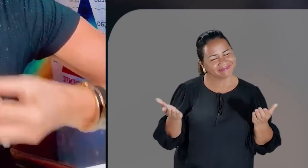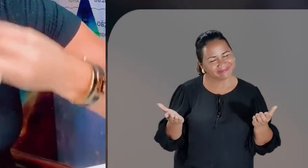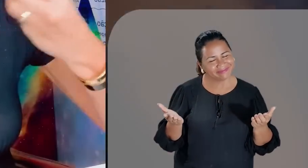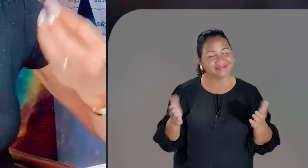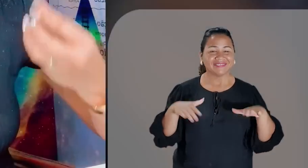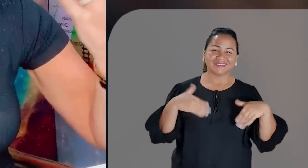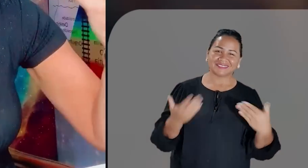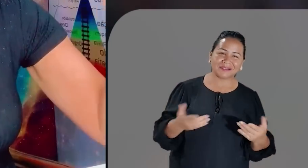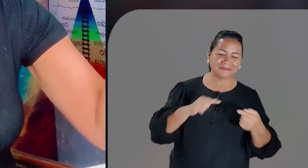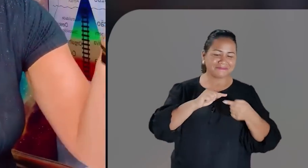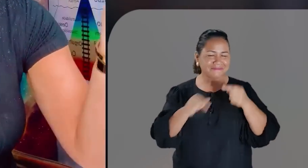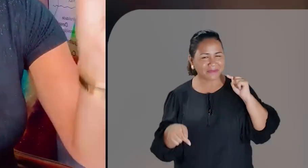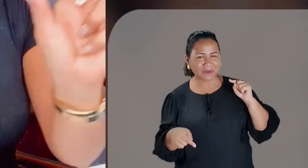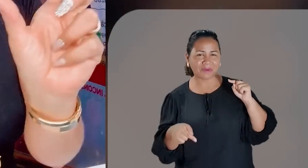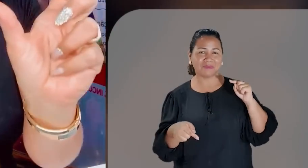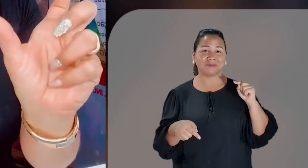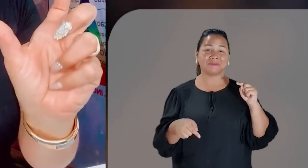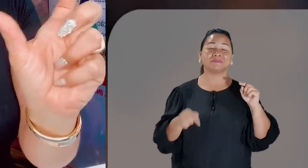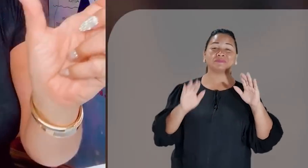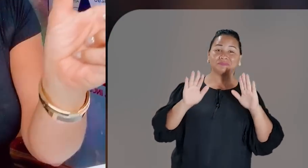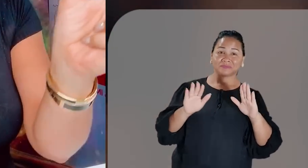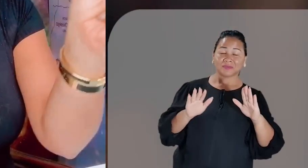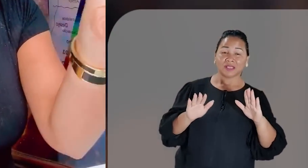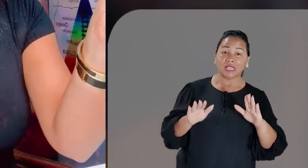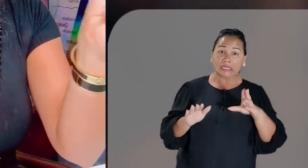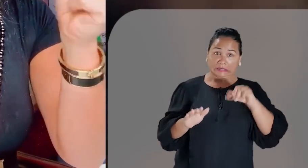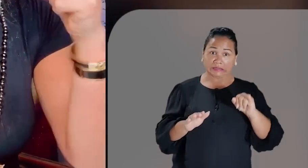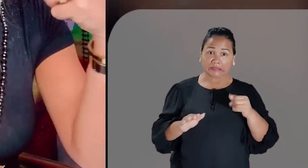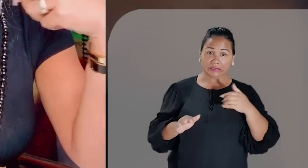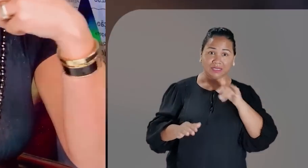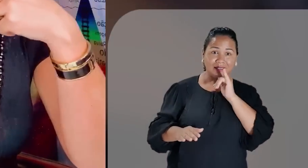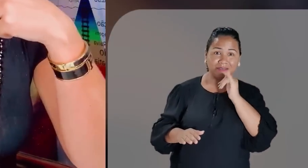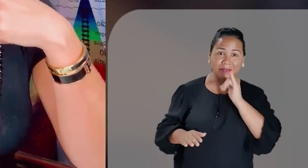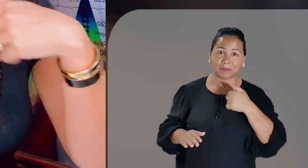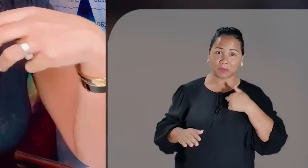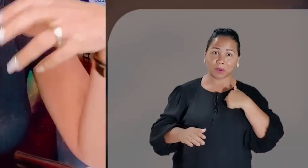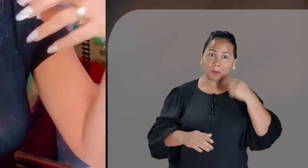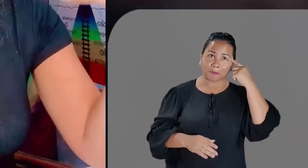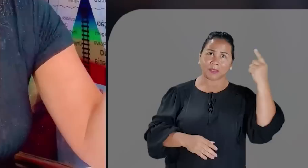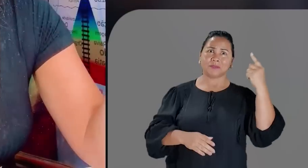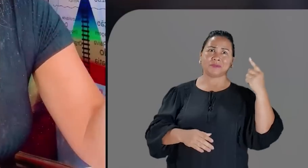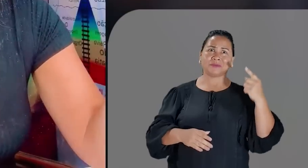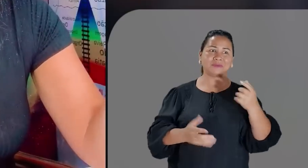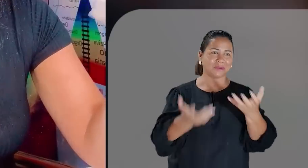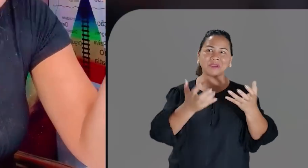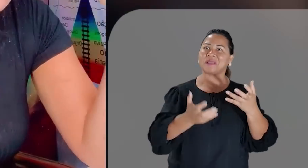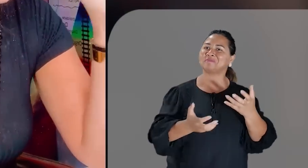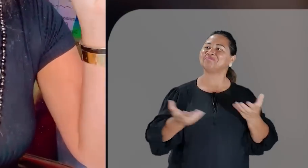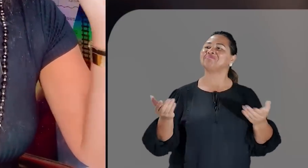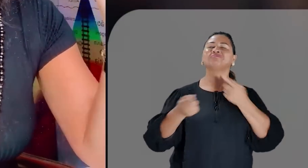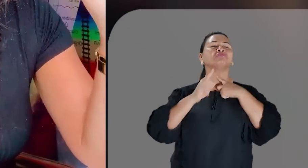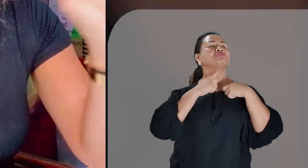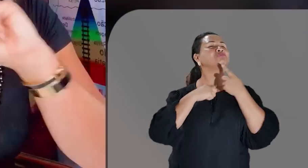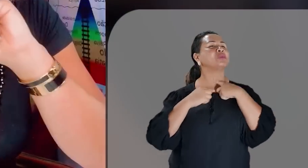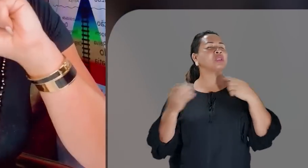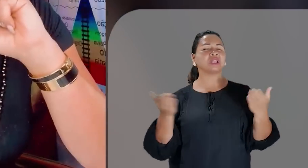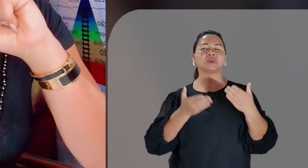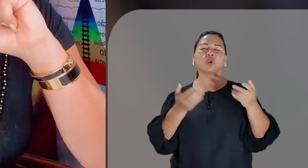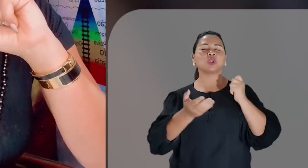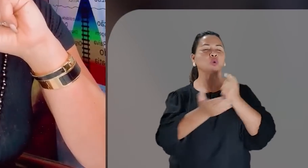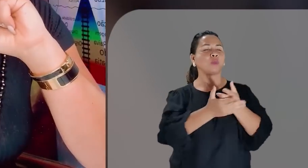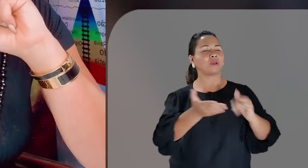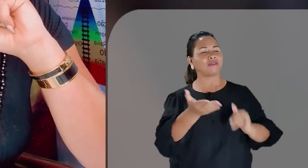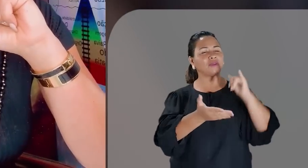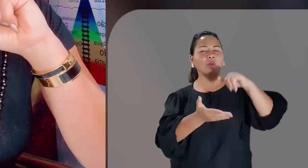ensina que estão por trás do teu sonho para você equalizar esse sonho. Então, equalizando o meu sonho, vamos lá. Vamos pensar aqui